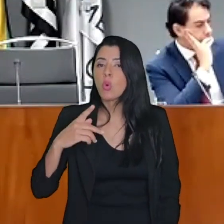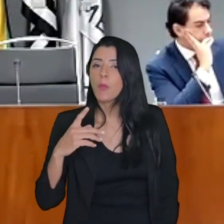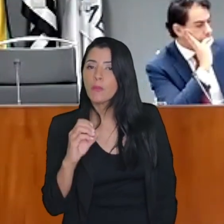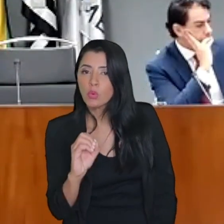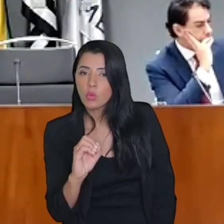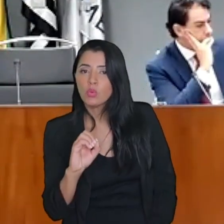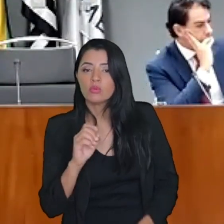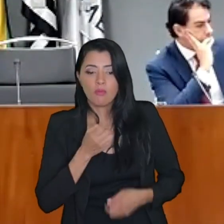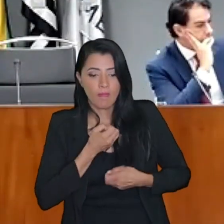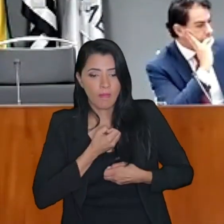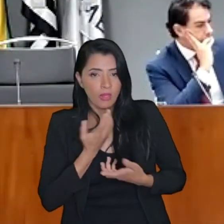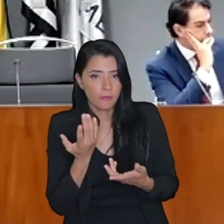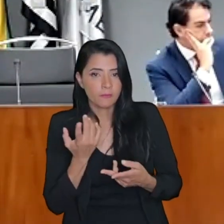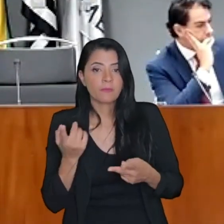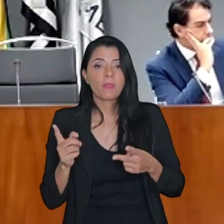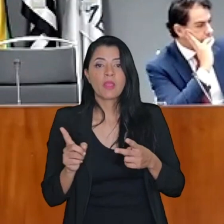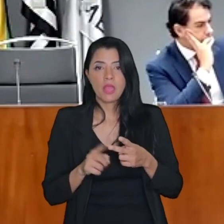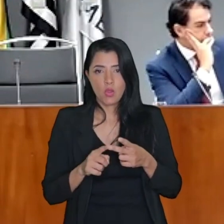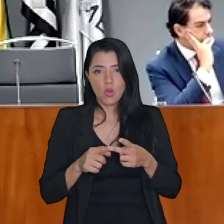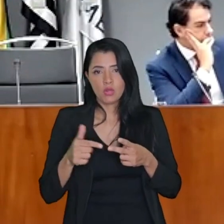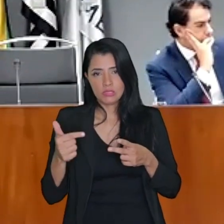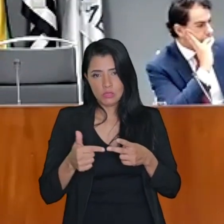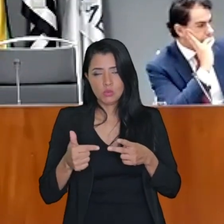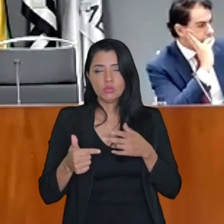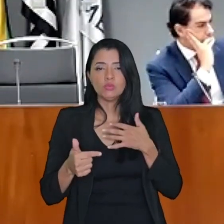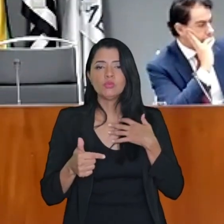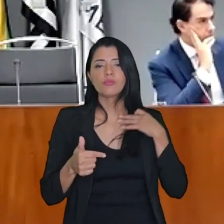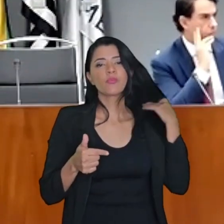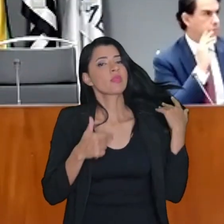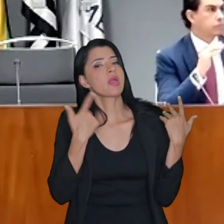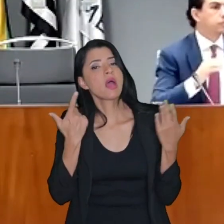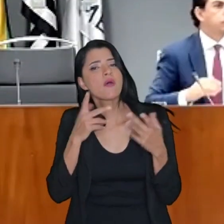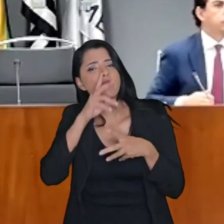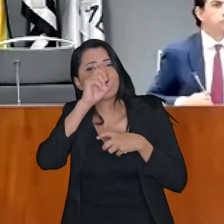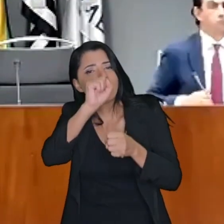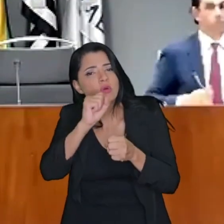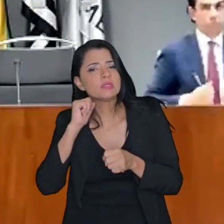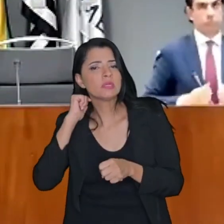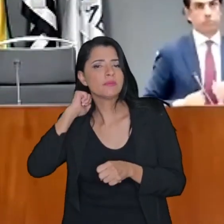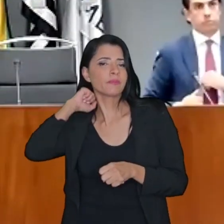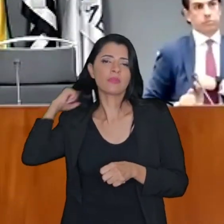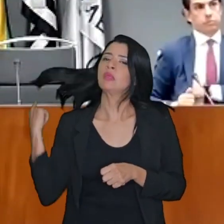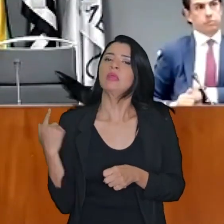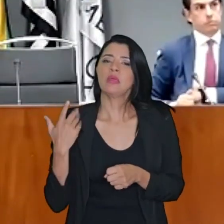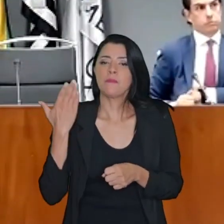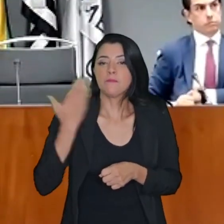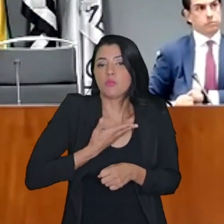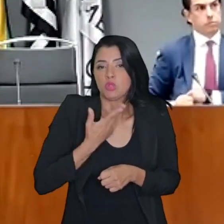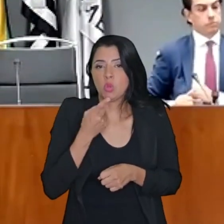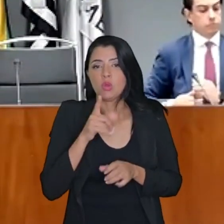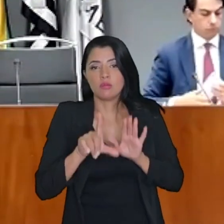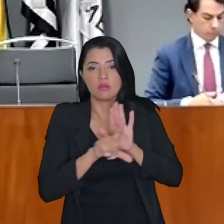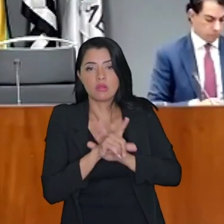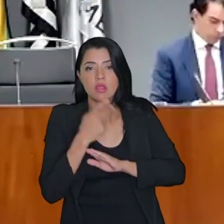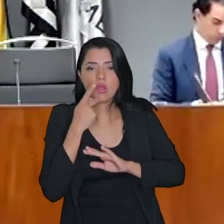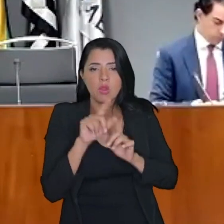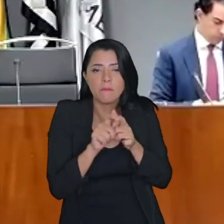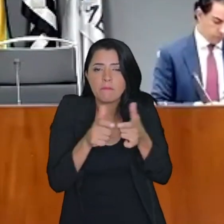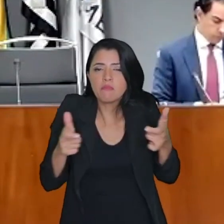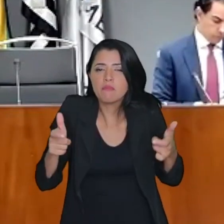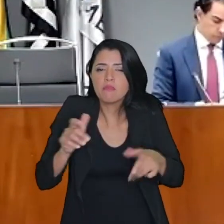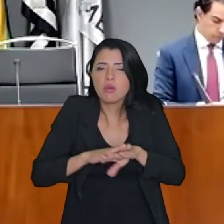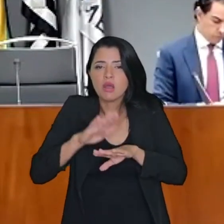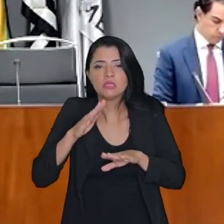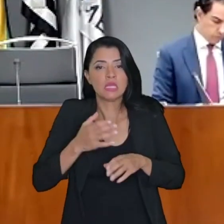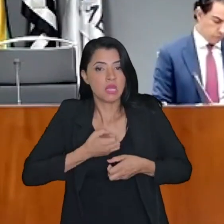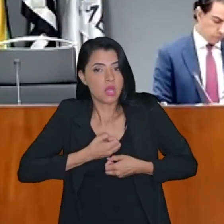Esse em primeiro lugar. Em segundo lugar, a questão da força probatória. E eu acho que agora a lei prevê de maneira mais ampla que